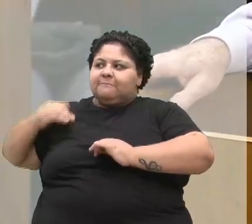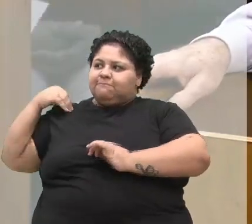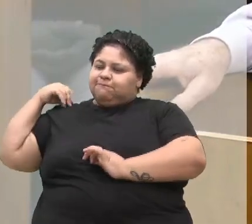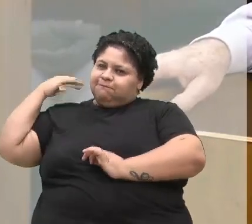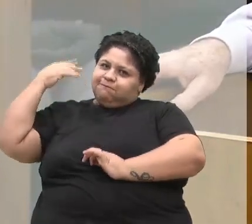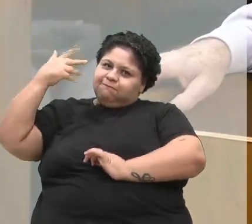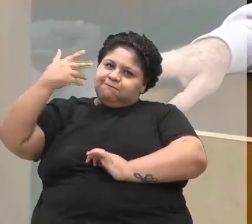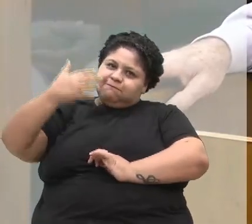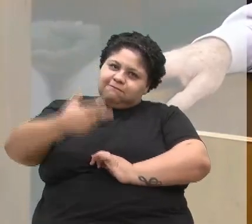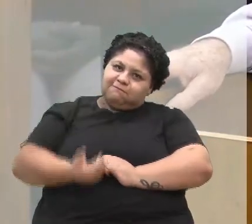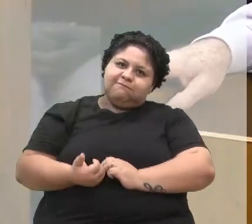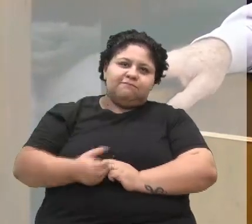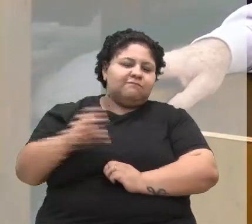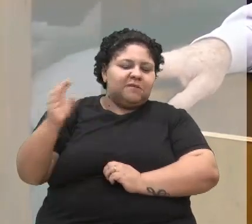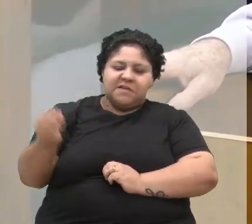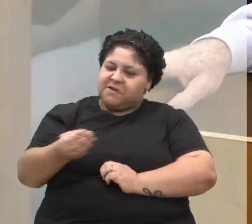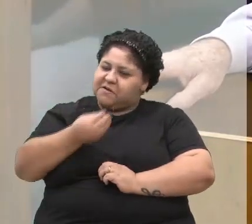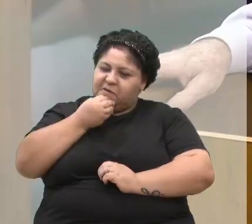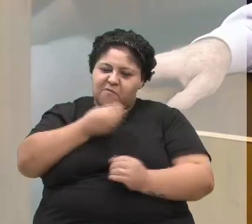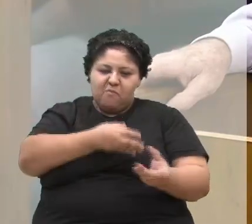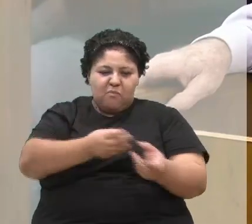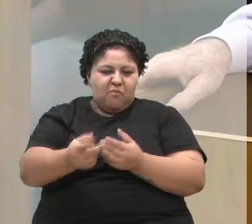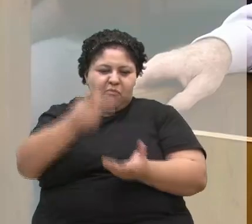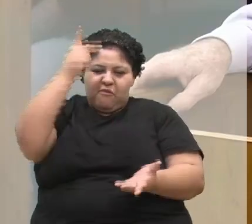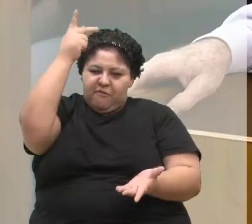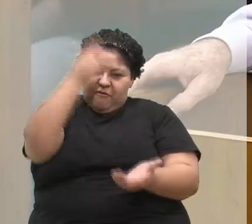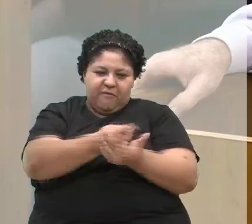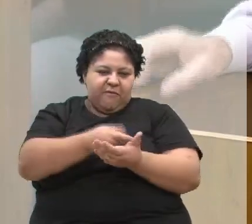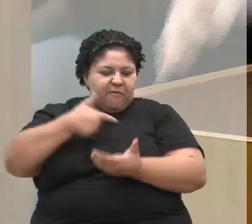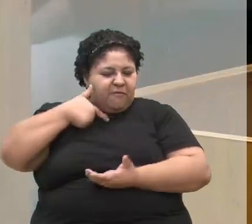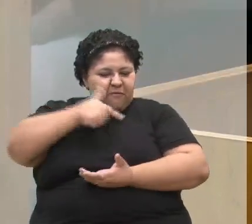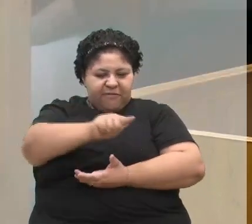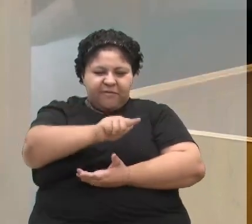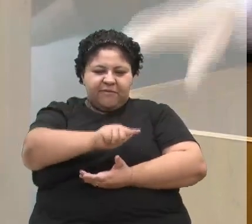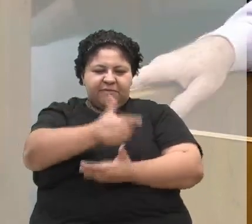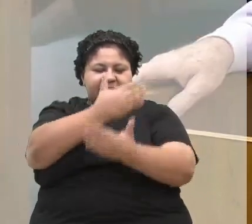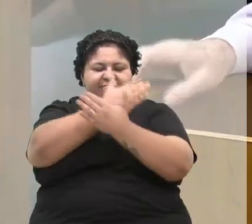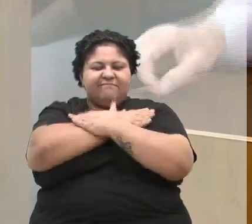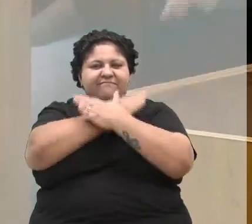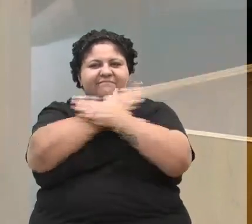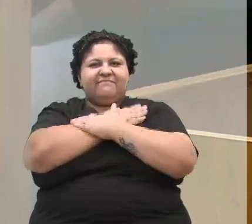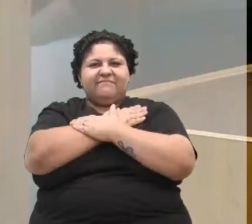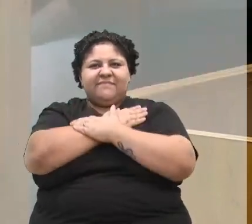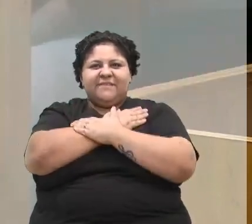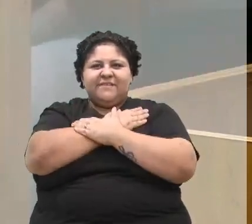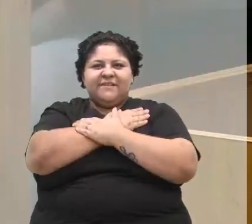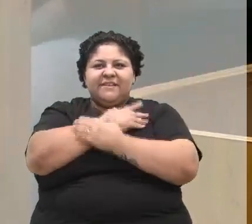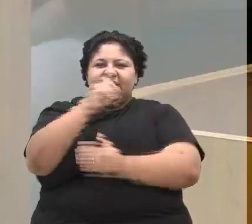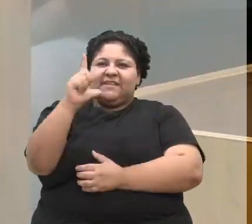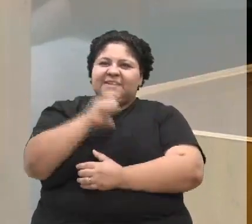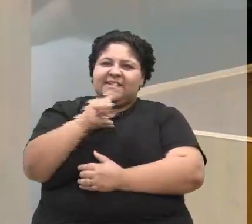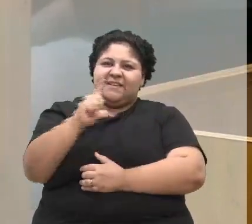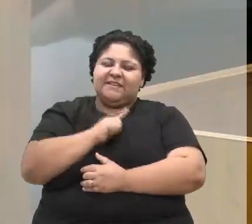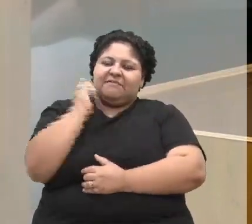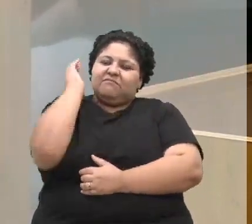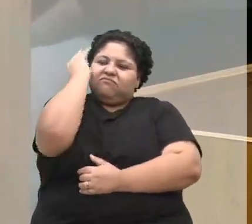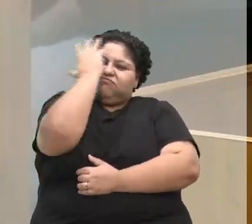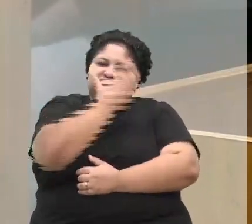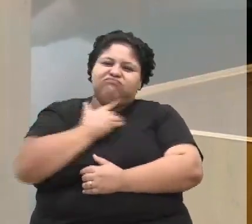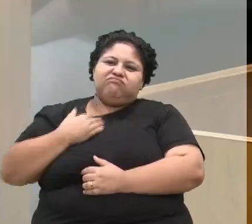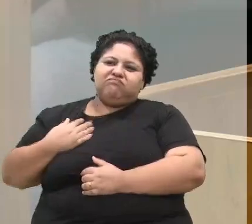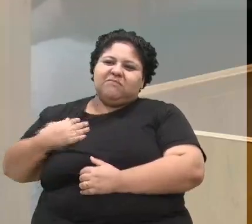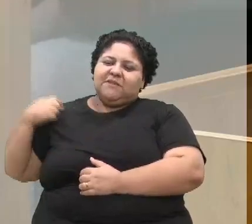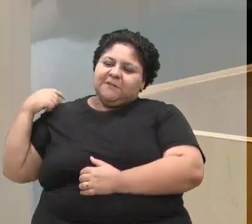certeza muitos e muitos títulos vocês conseguirão. Um grande abraço e que tenham uma bela e